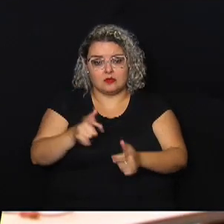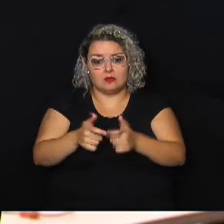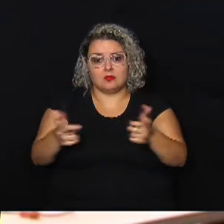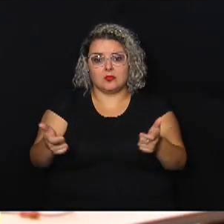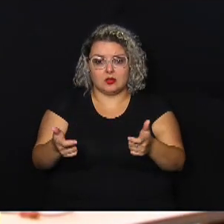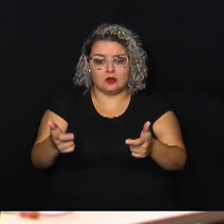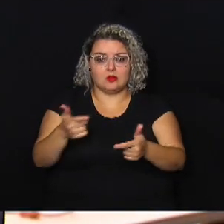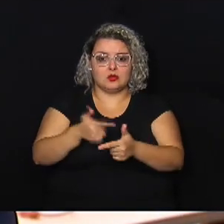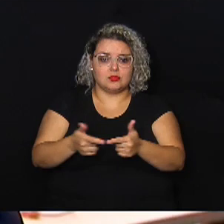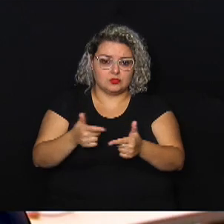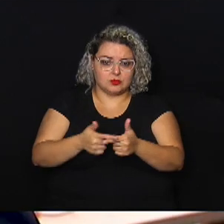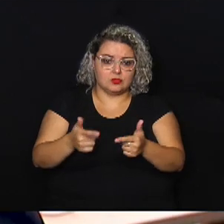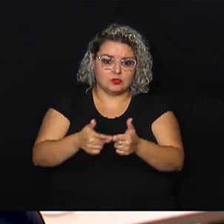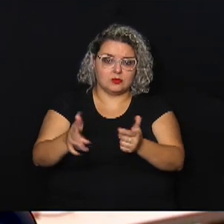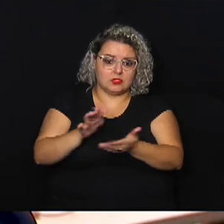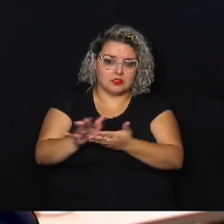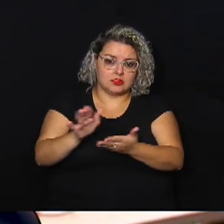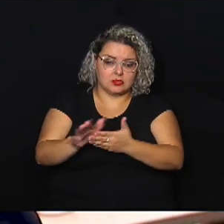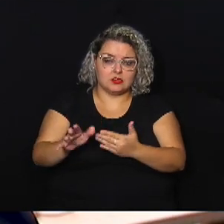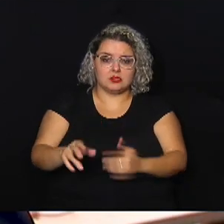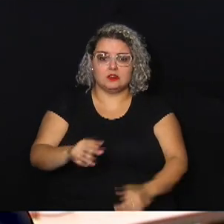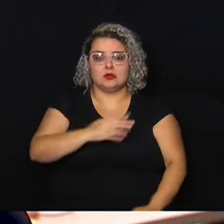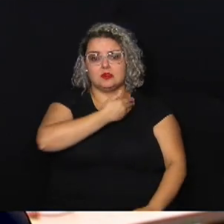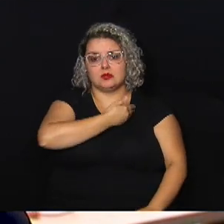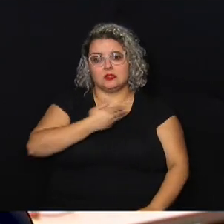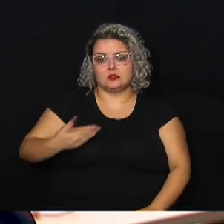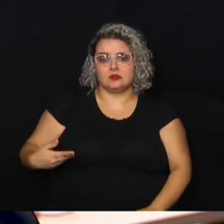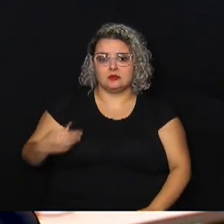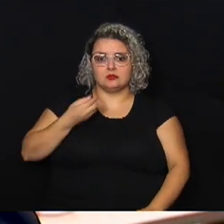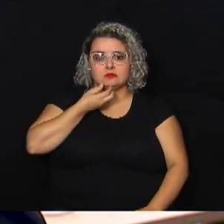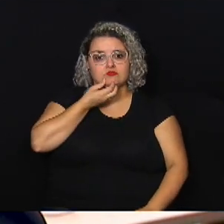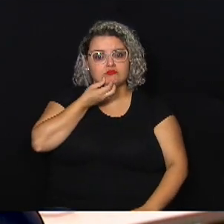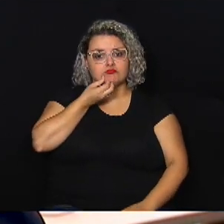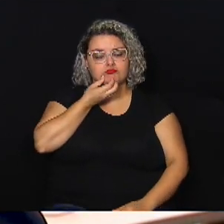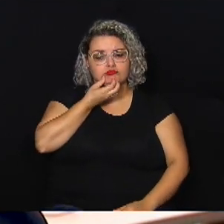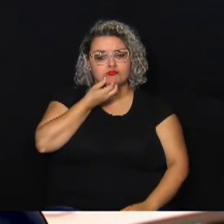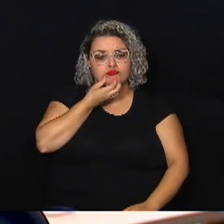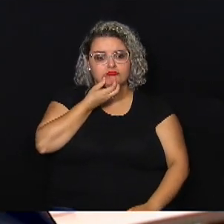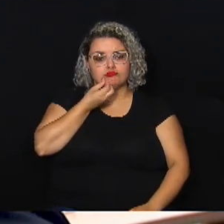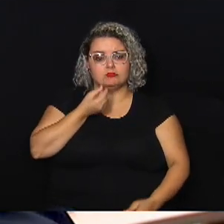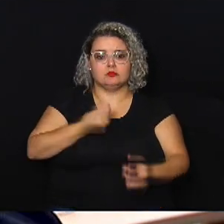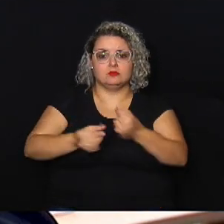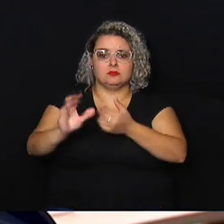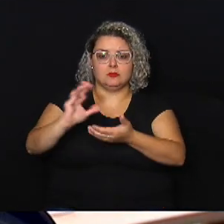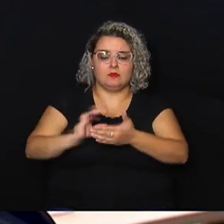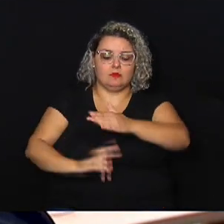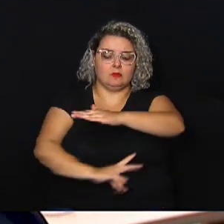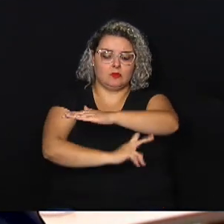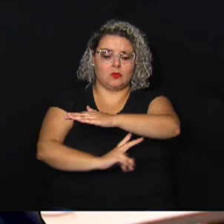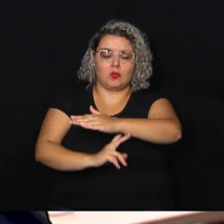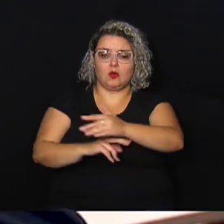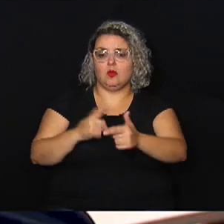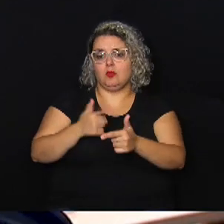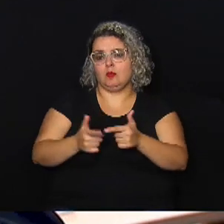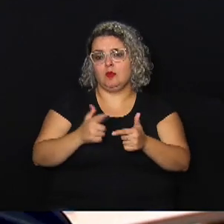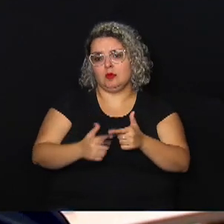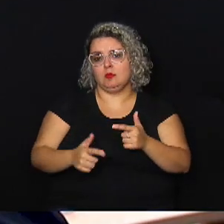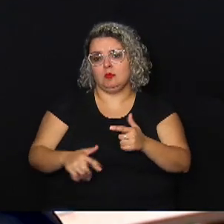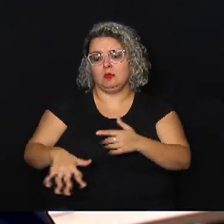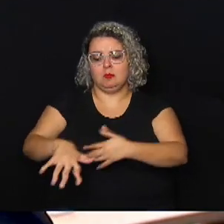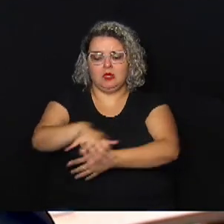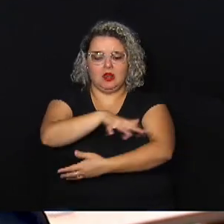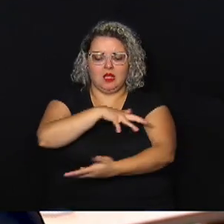gastos públicos. O dispêndio de recursos para construir uma nova ponte, o incômodo que vai gerar em toda